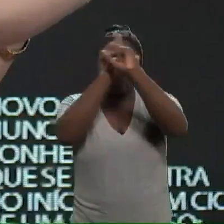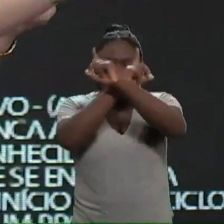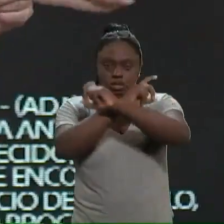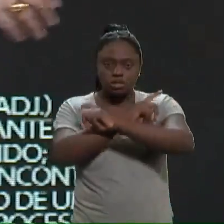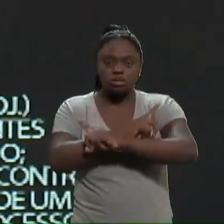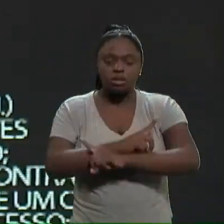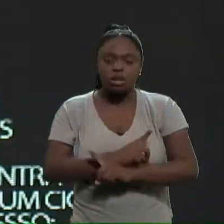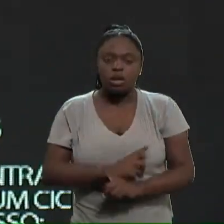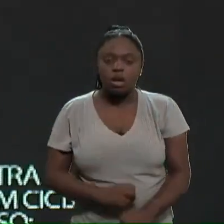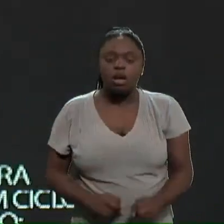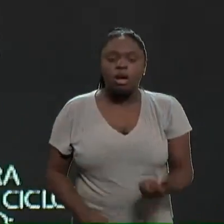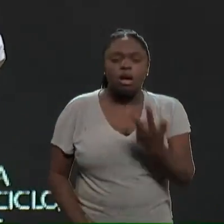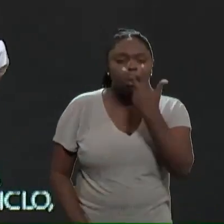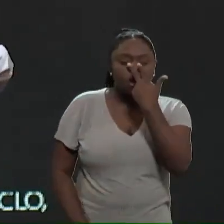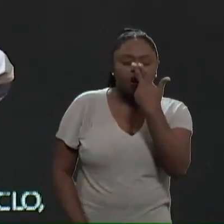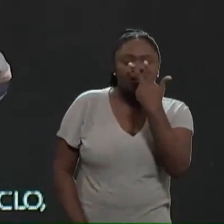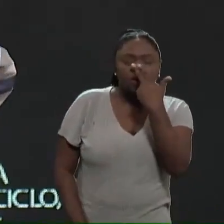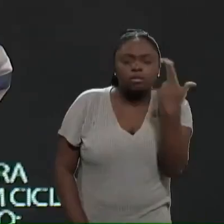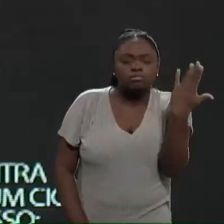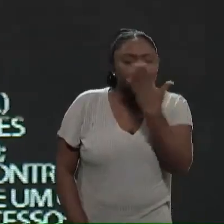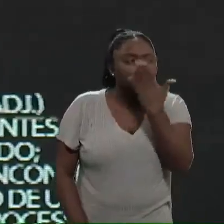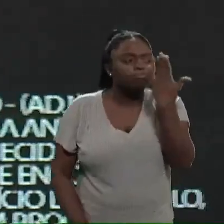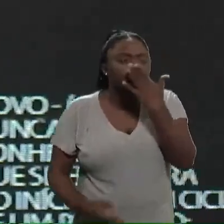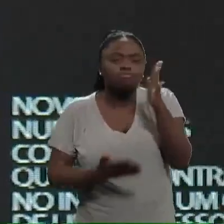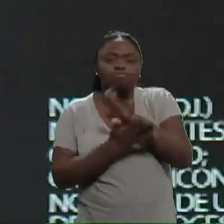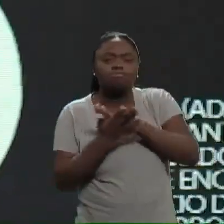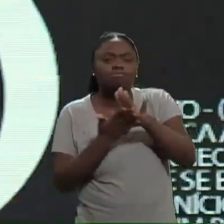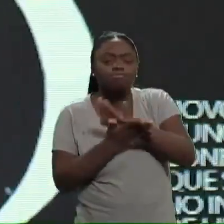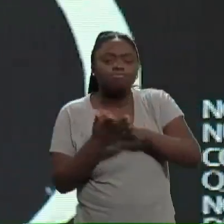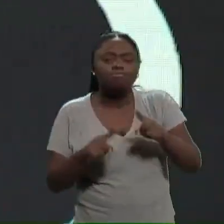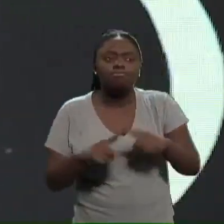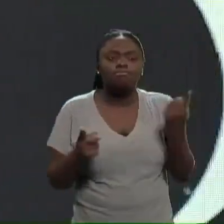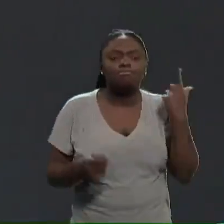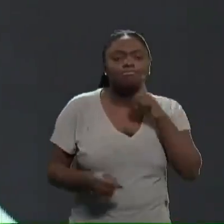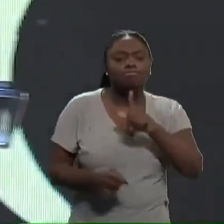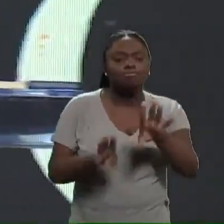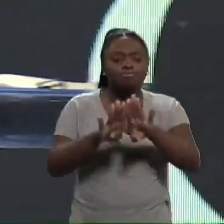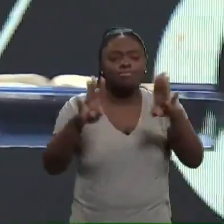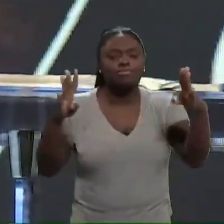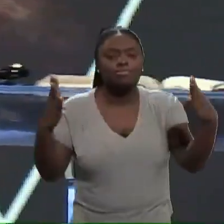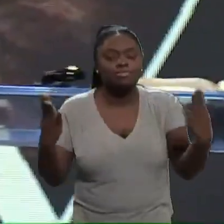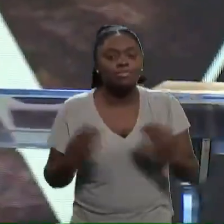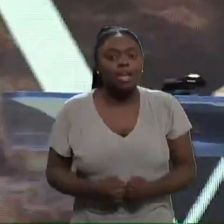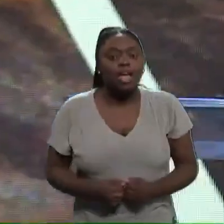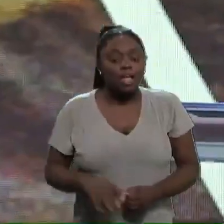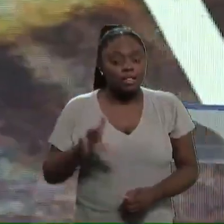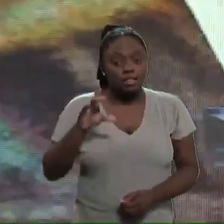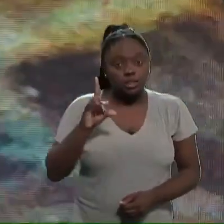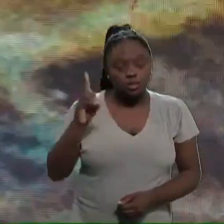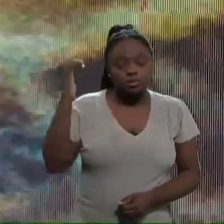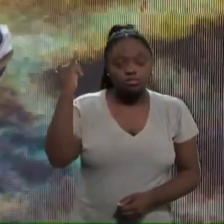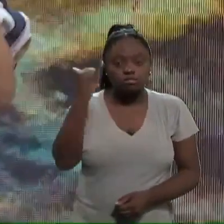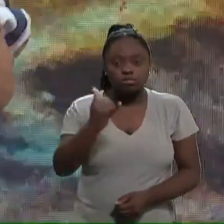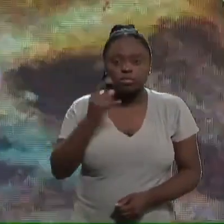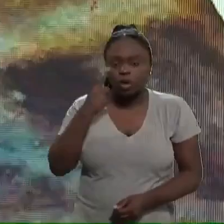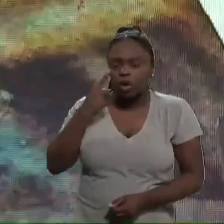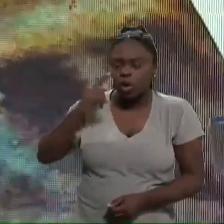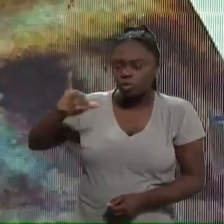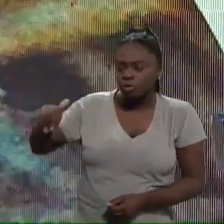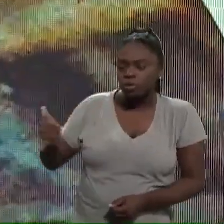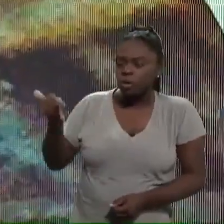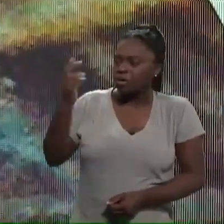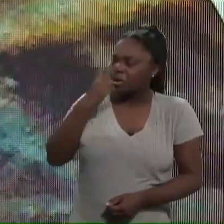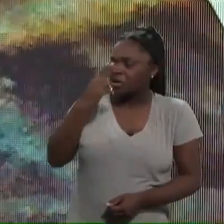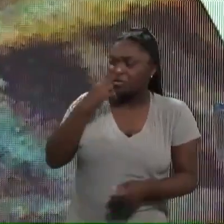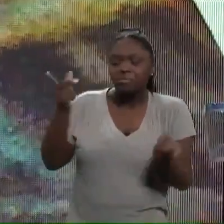porta naquilo que parece que não se enxerga nada. Deus está dizendo, olhe para as oportunidades, mesmo que não haja aparência